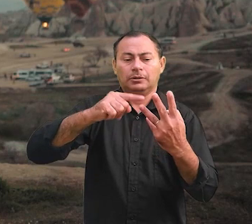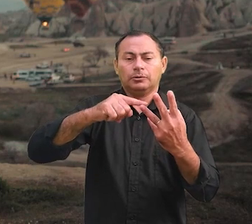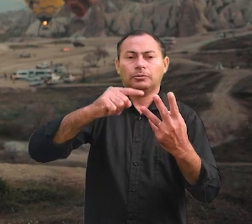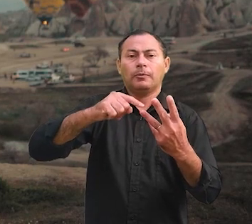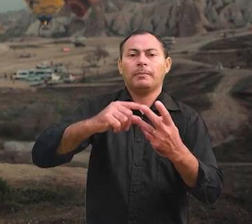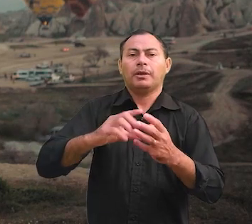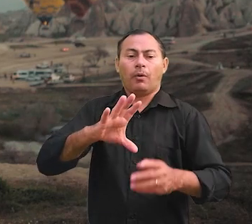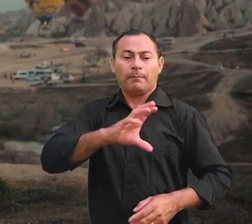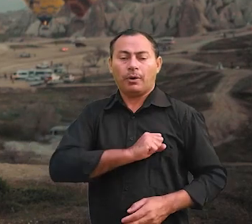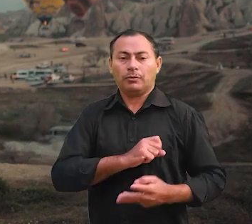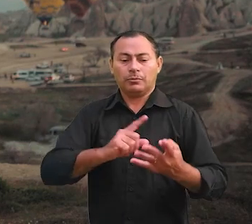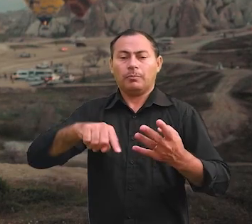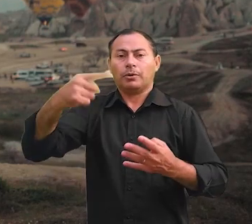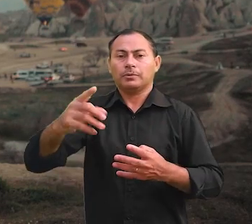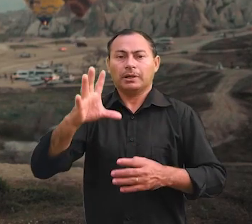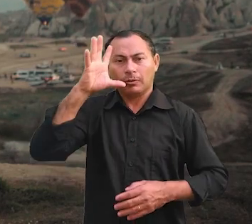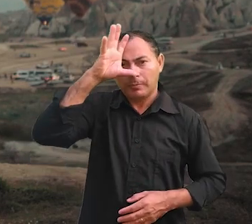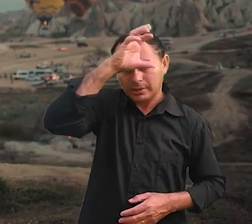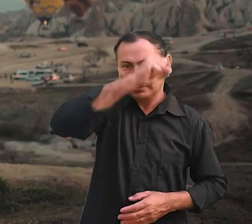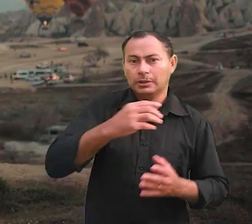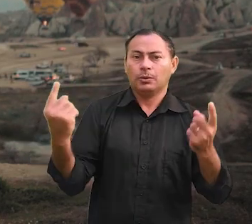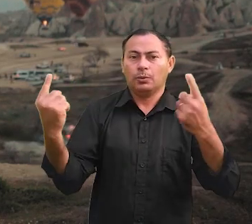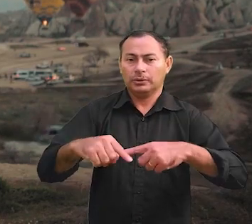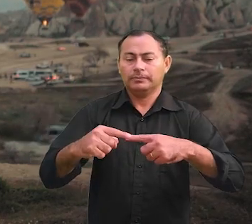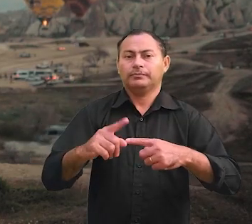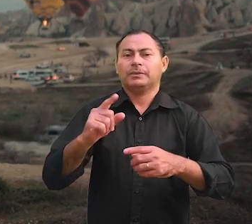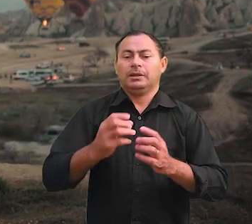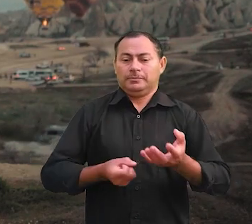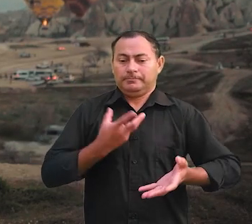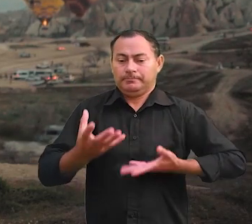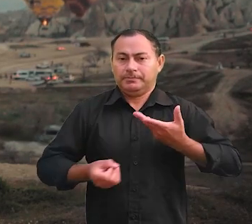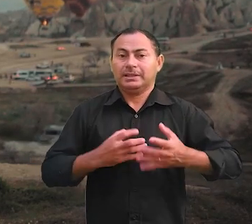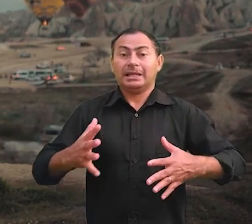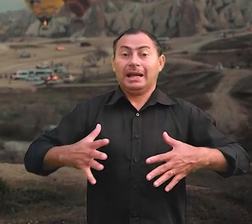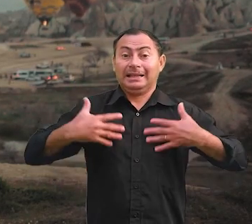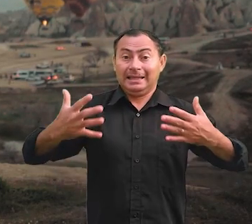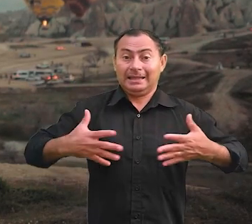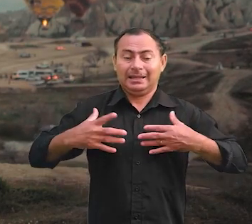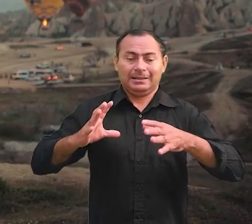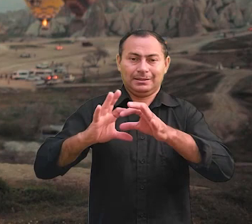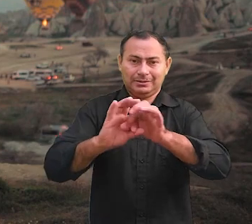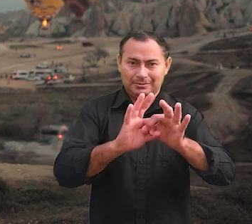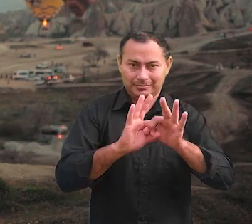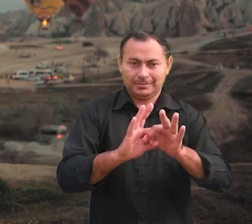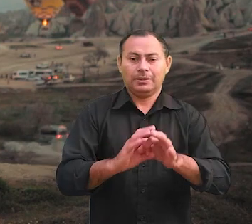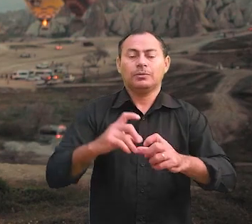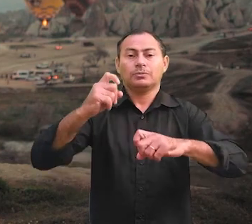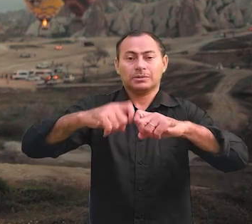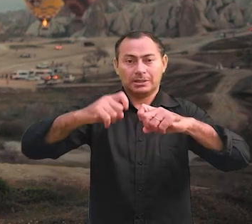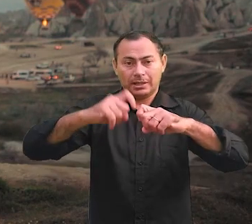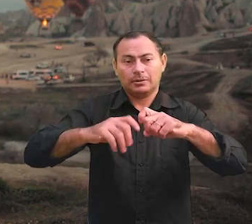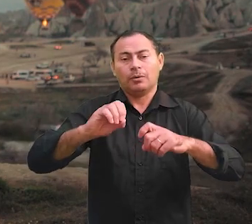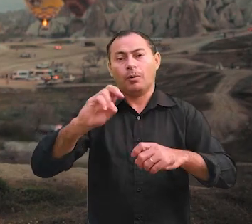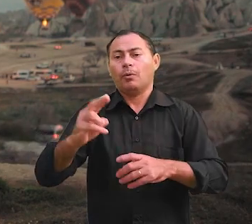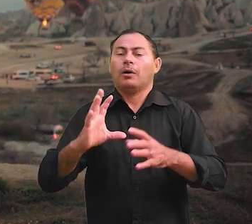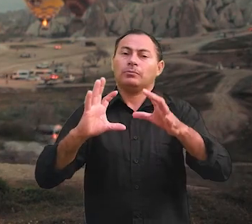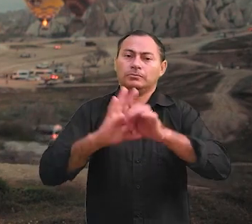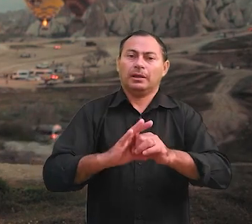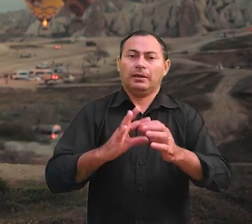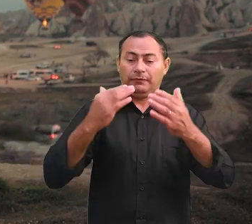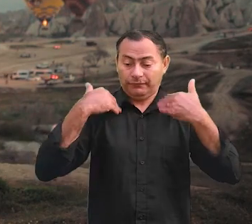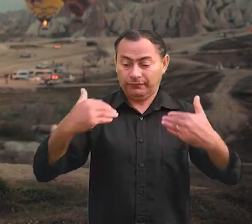meio é o amor O próximo é o da compreensão e o último é a expressão de alegria da unidade o sexo